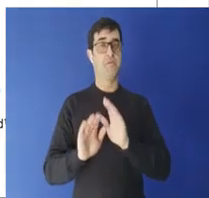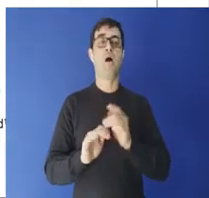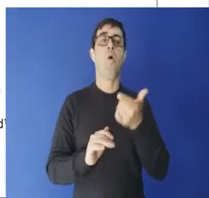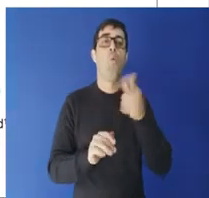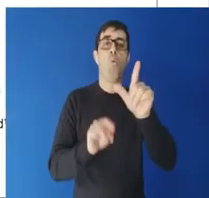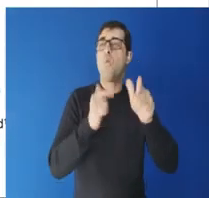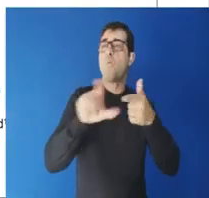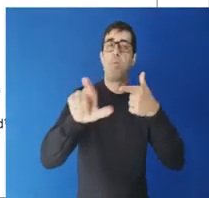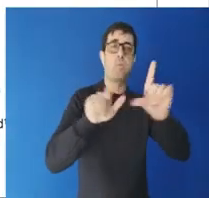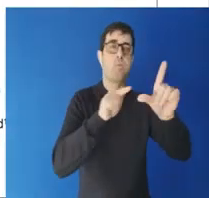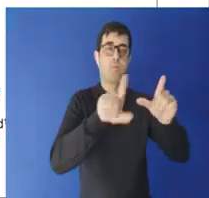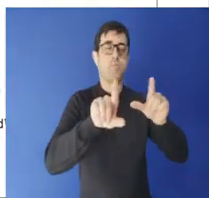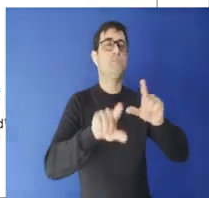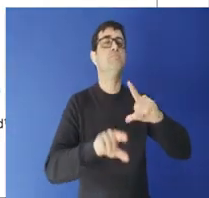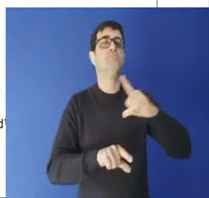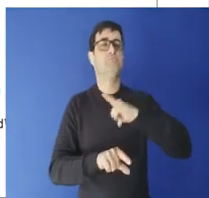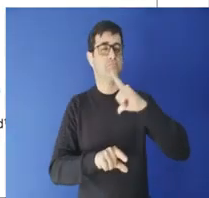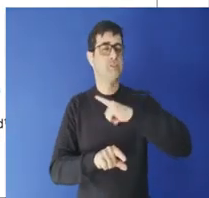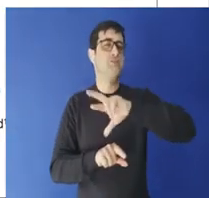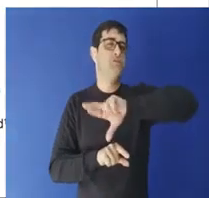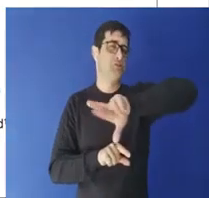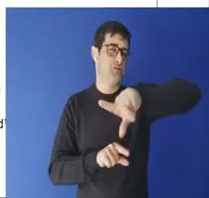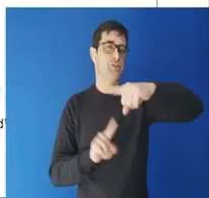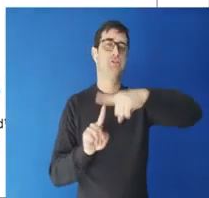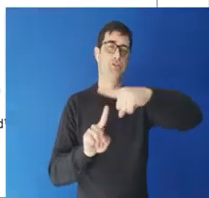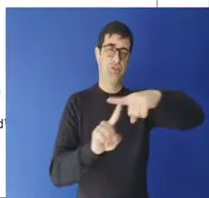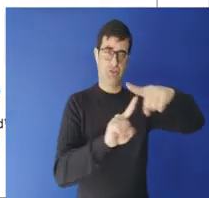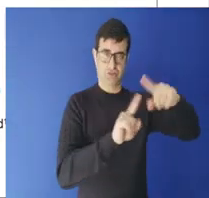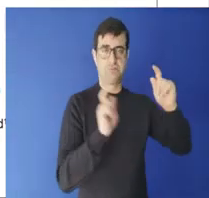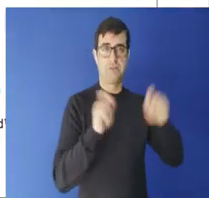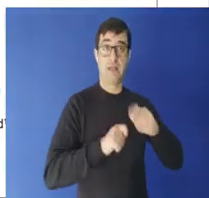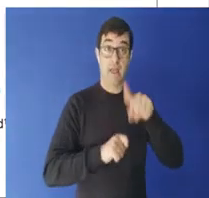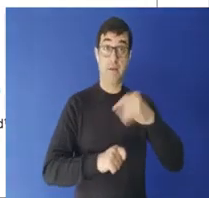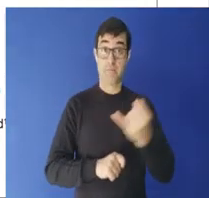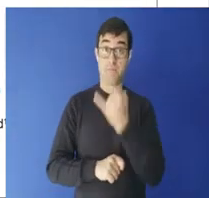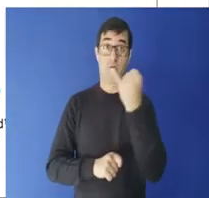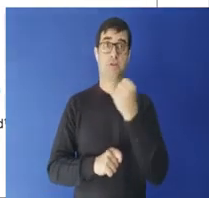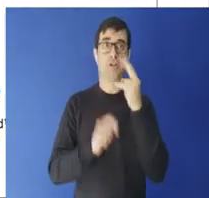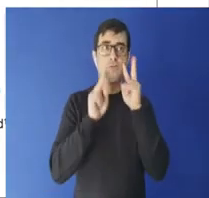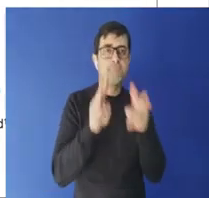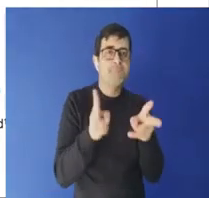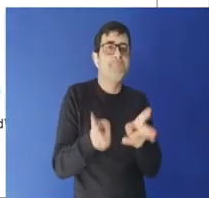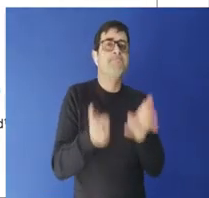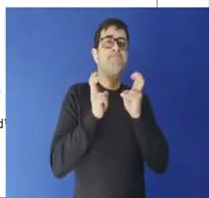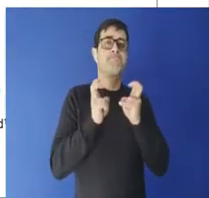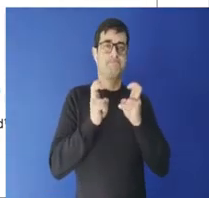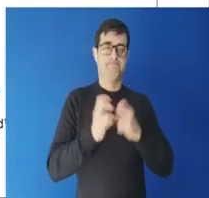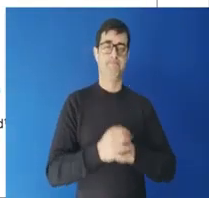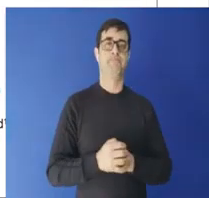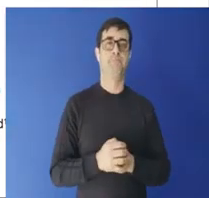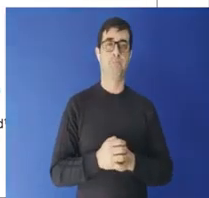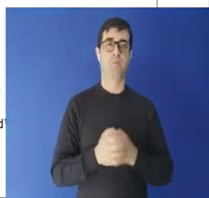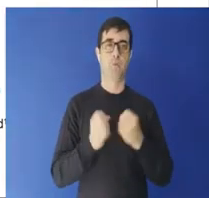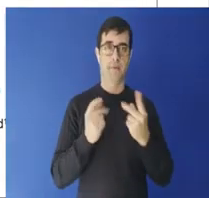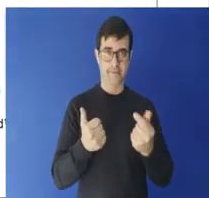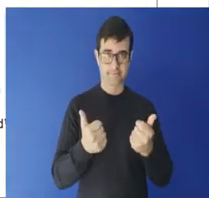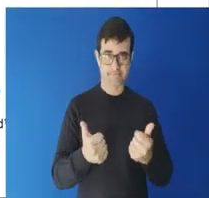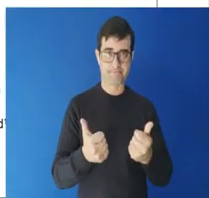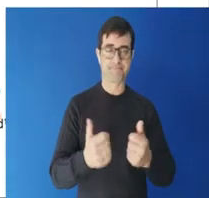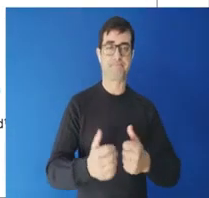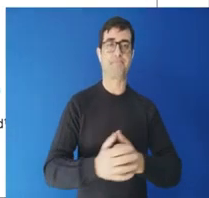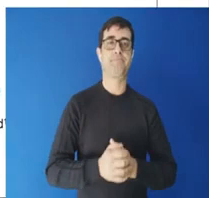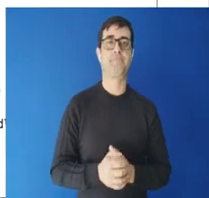elementos podem assumir configurações diferentes. Então, isso é importante que a gente observe. Tranquilo?